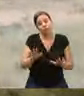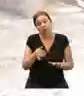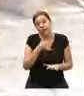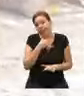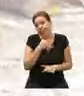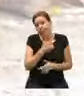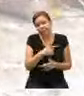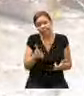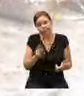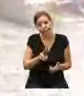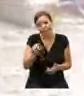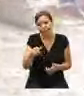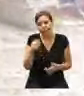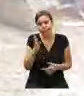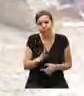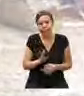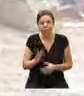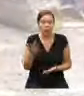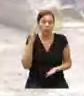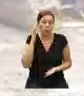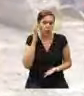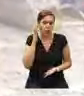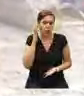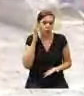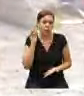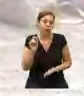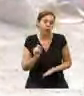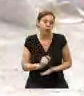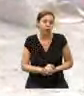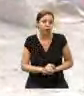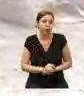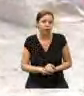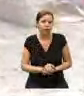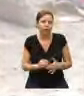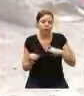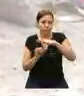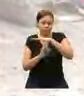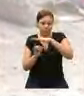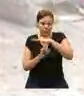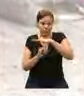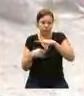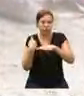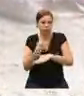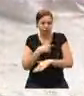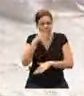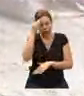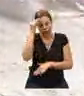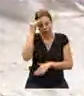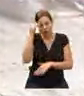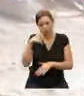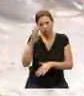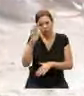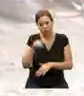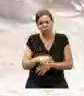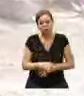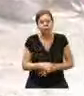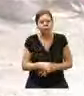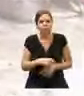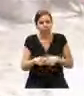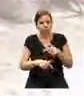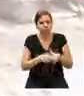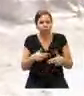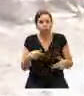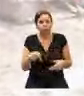a gente não utiliza. Eu acho que com a ONG a gente vai aprendendo tudo isso e vai